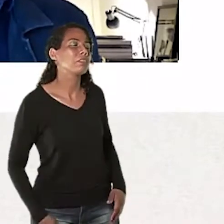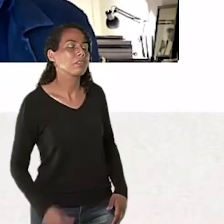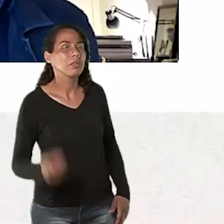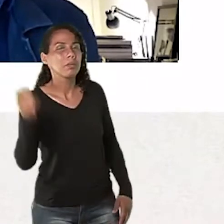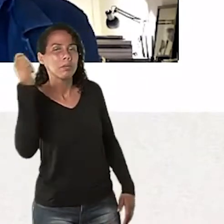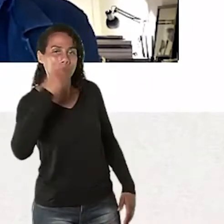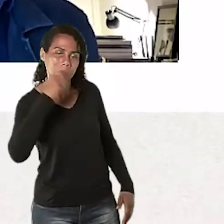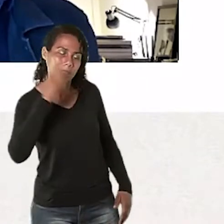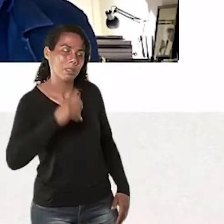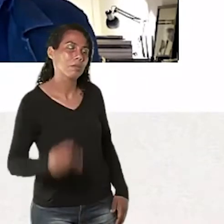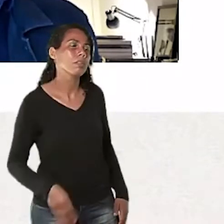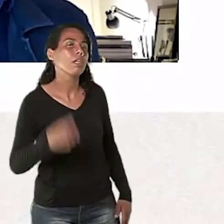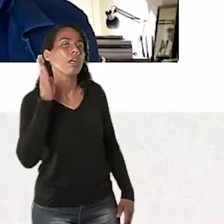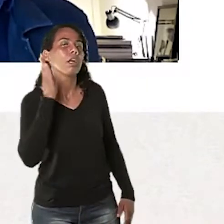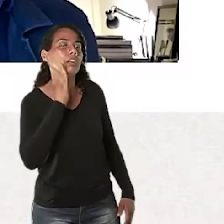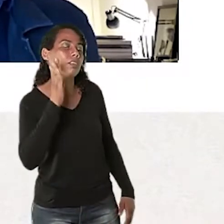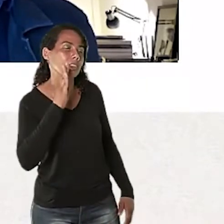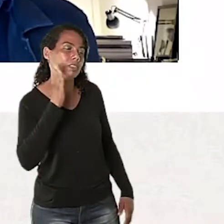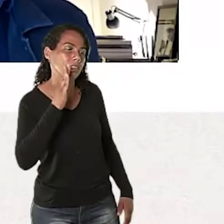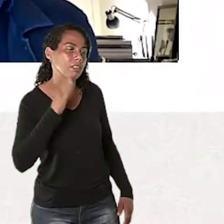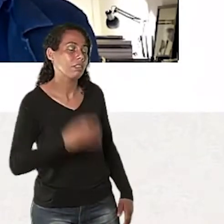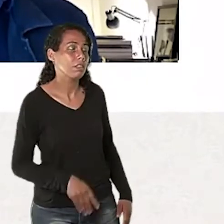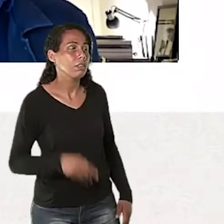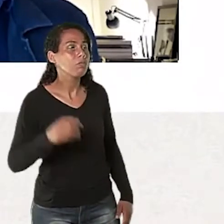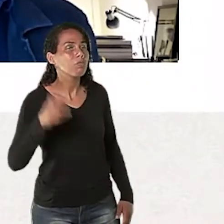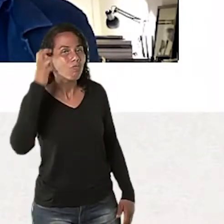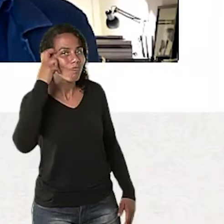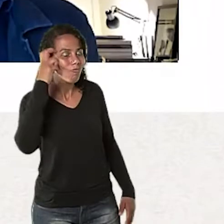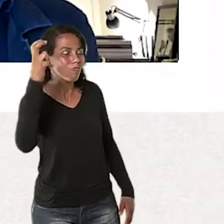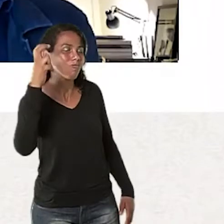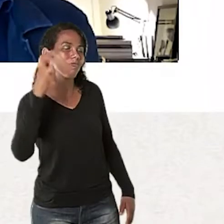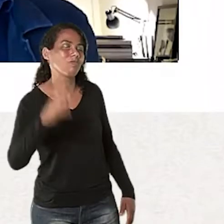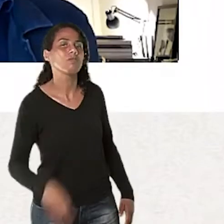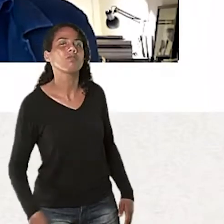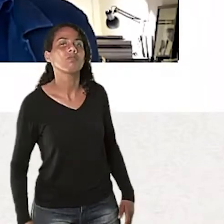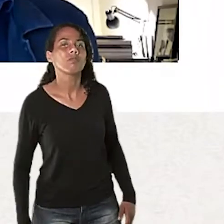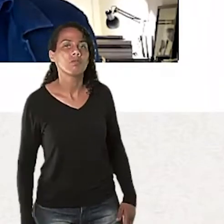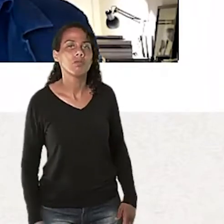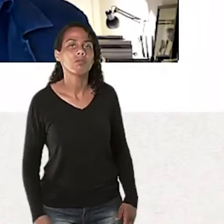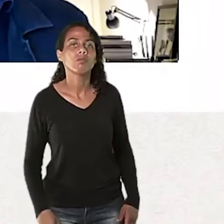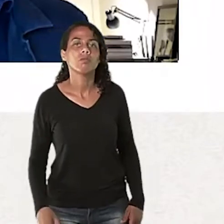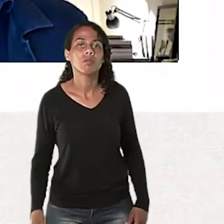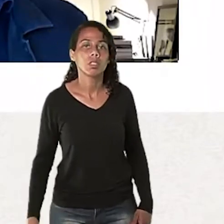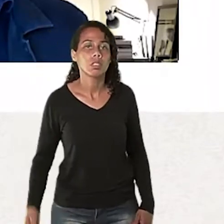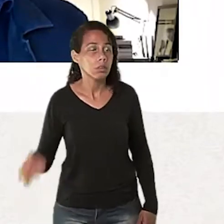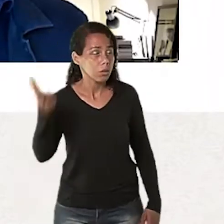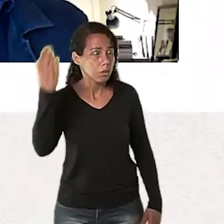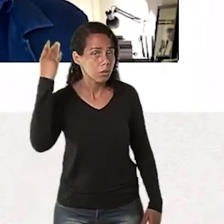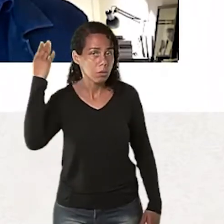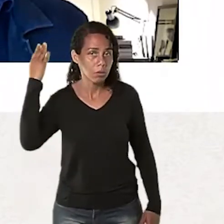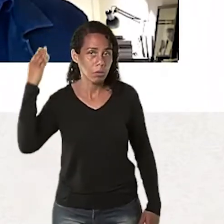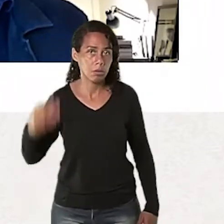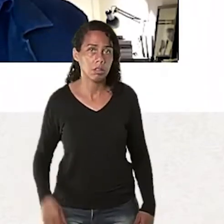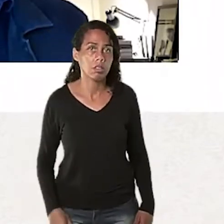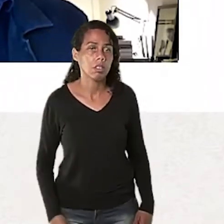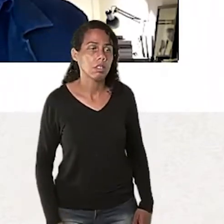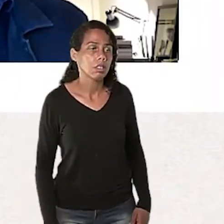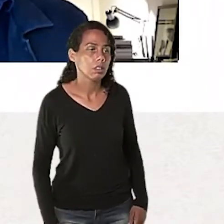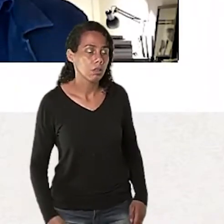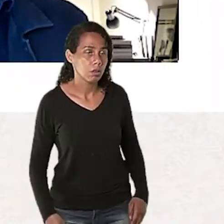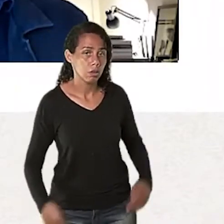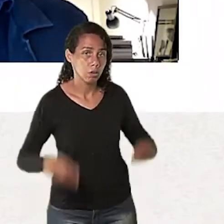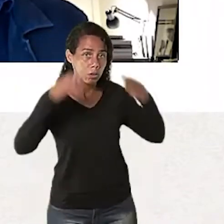tempo em que a polêmica era respeitada em certa medida. Hoje, não só não existem os polemistas, como existe uma